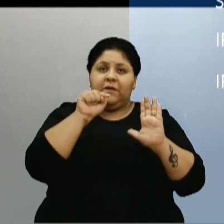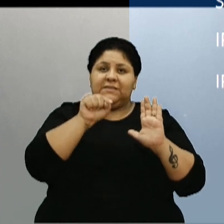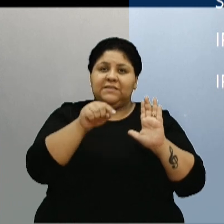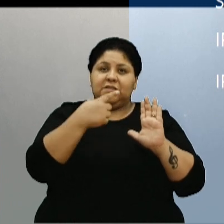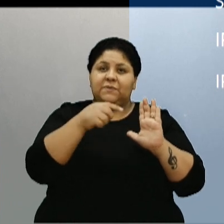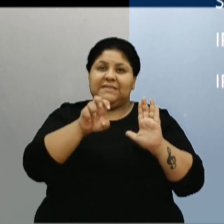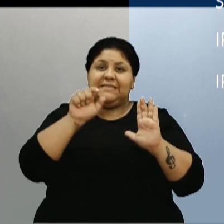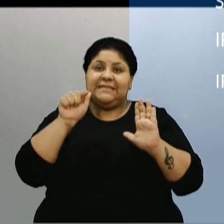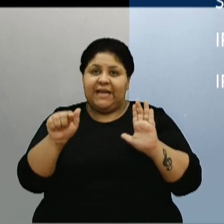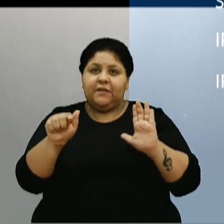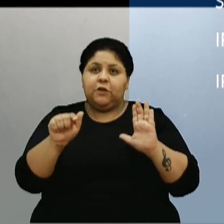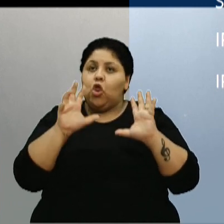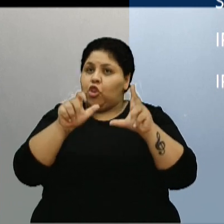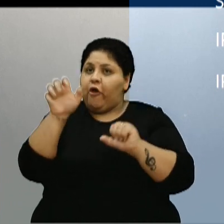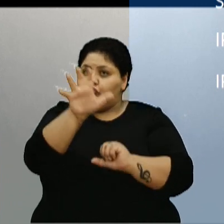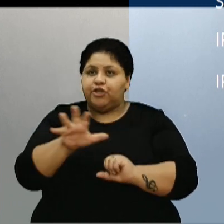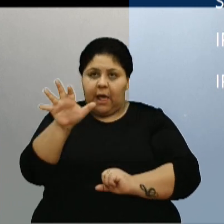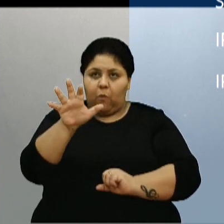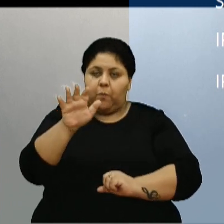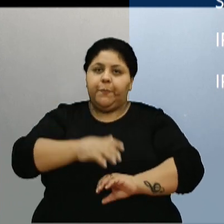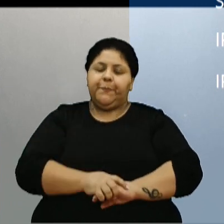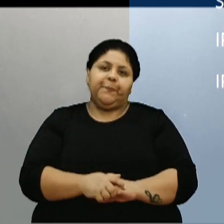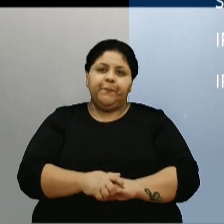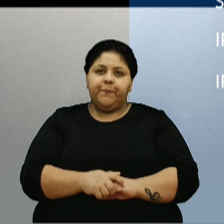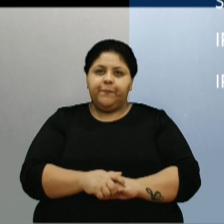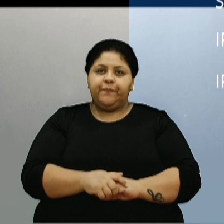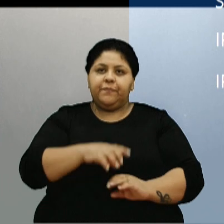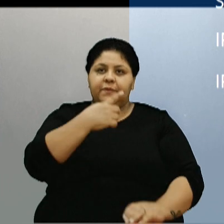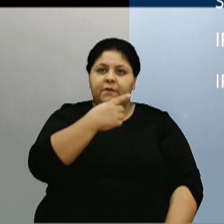182.157. Total geral,